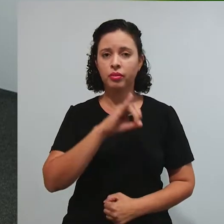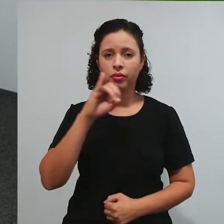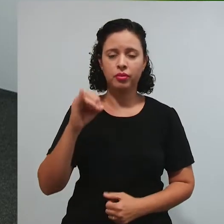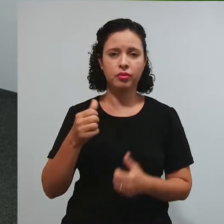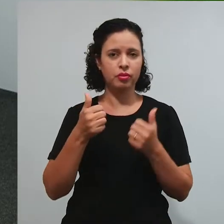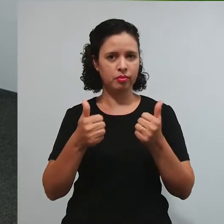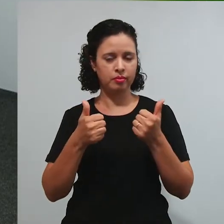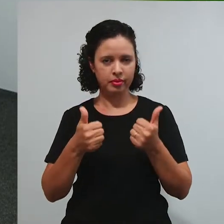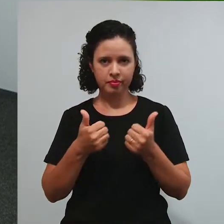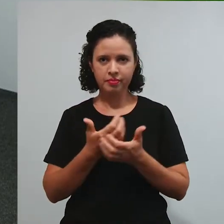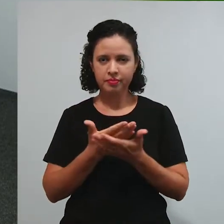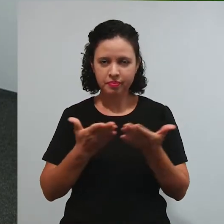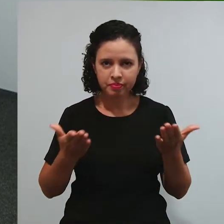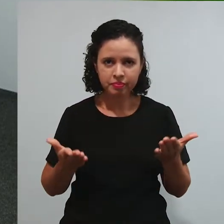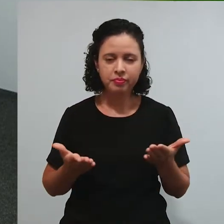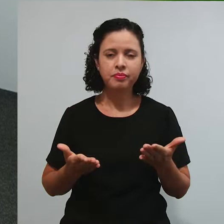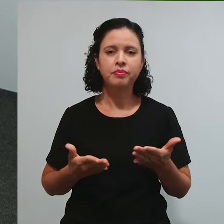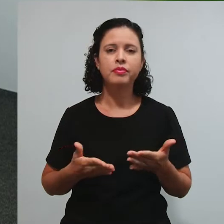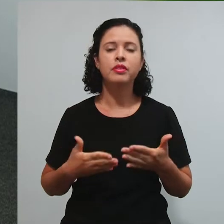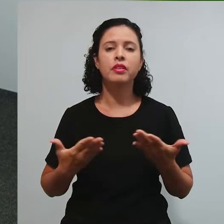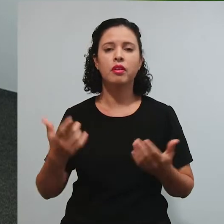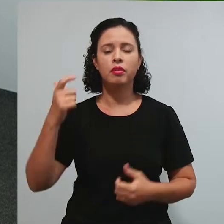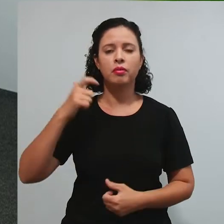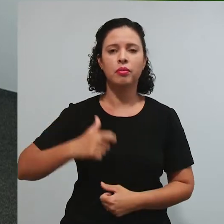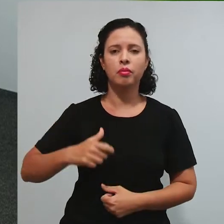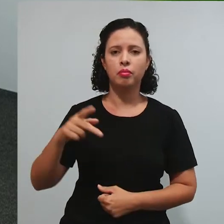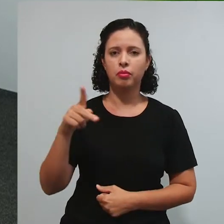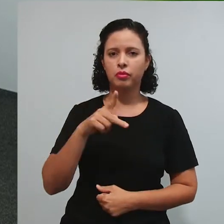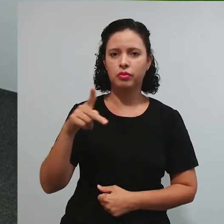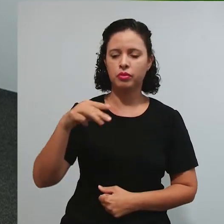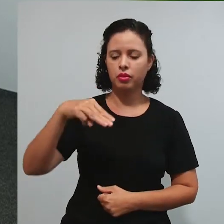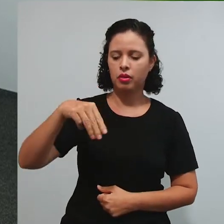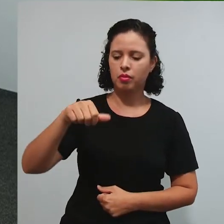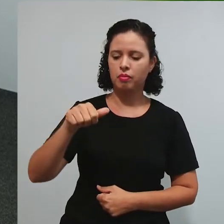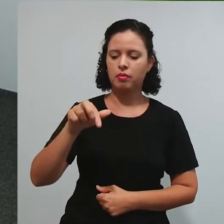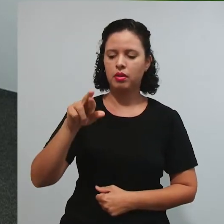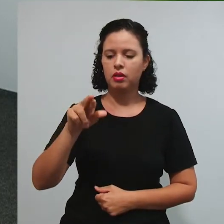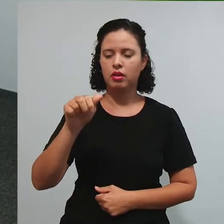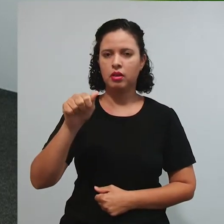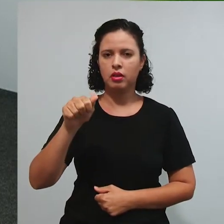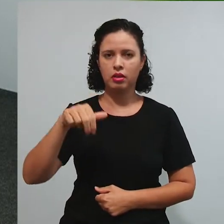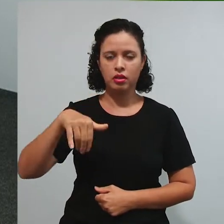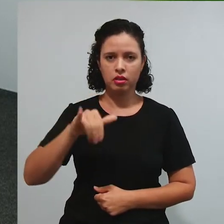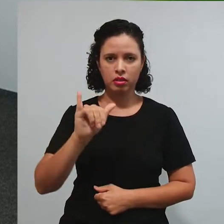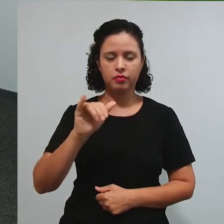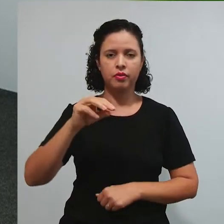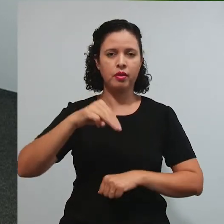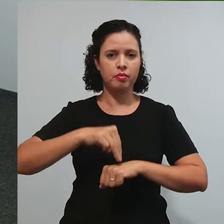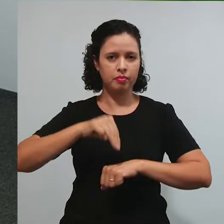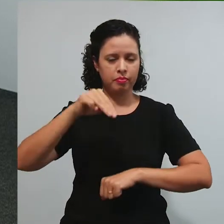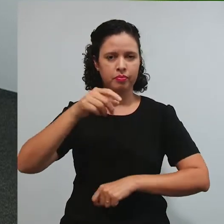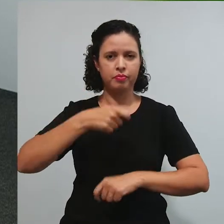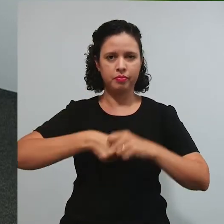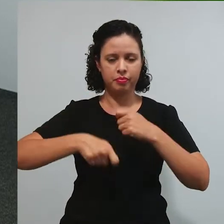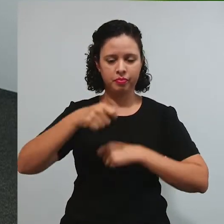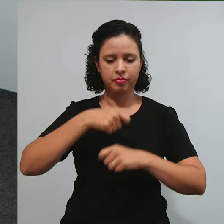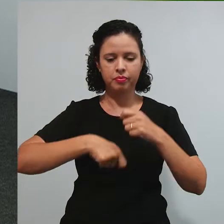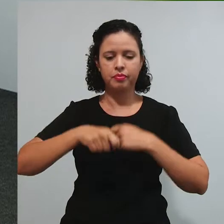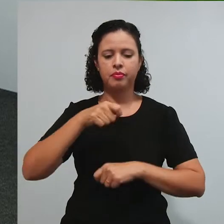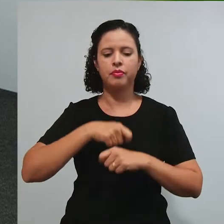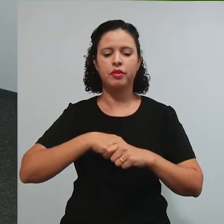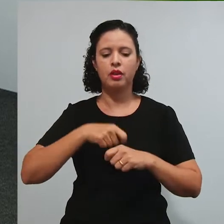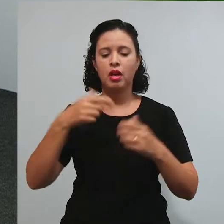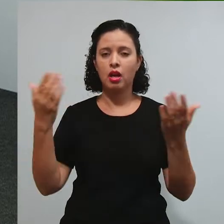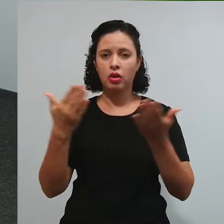Olá, tudo bem? Eu sou a professora Maraí Rodrigues, sou mestra em